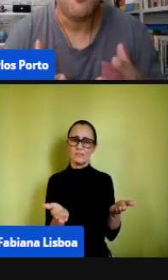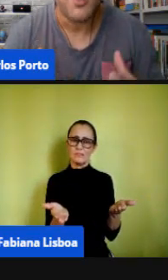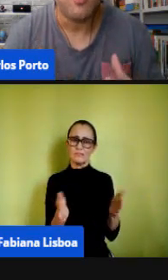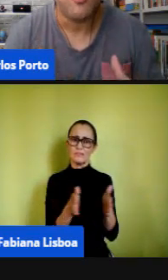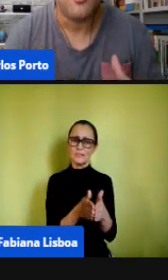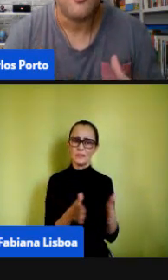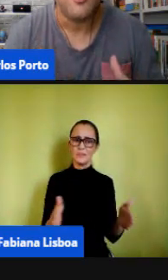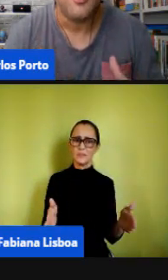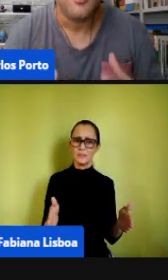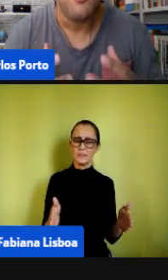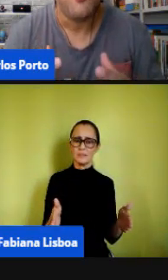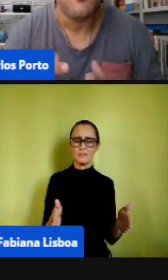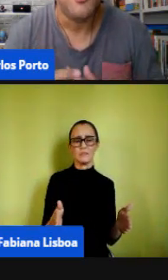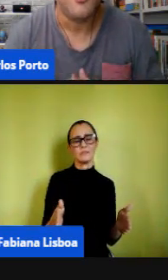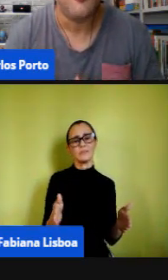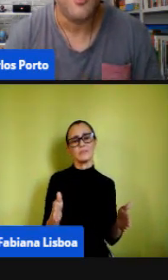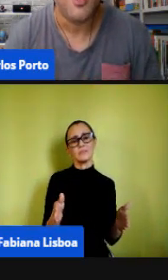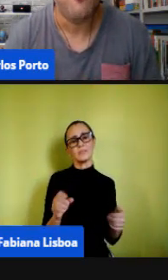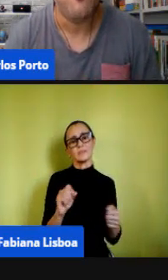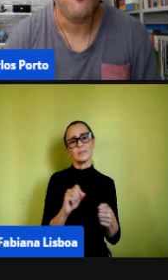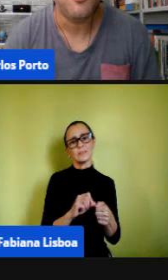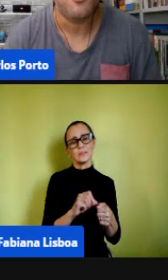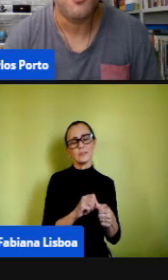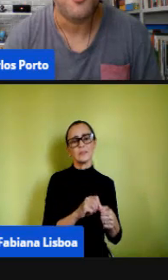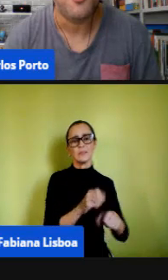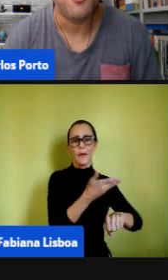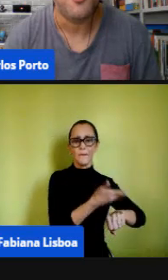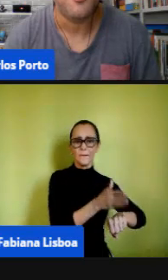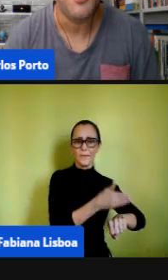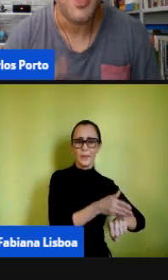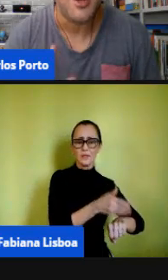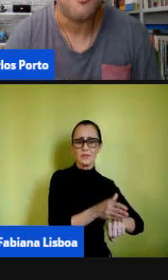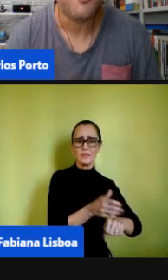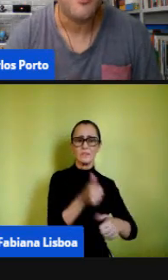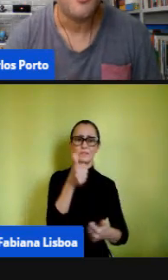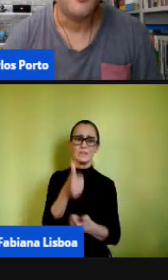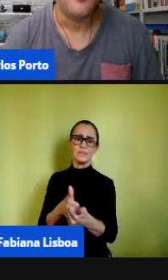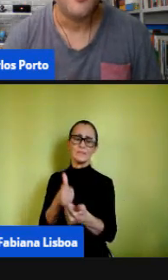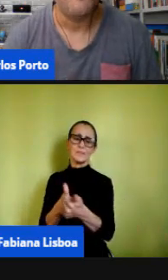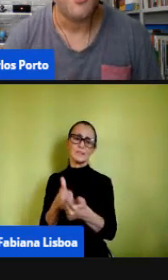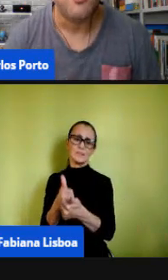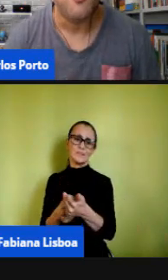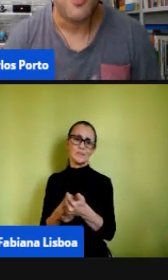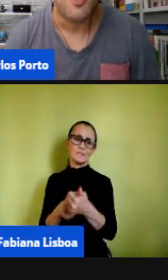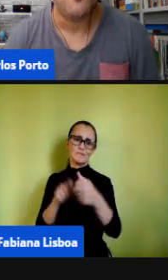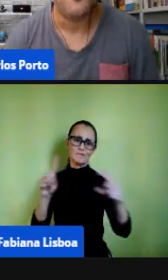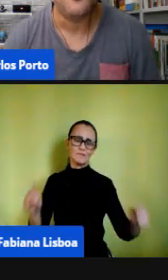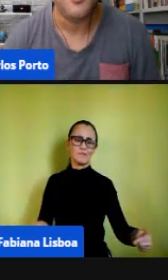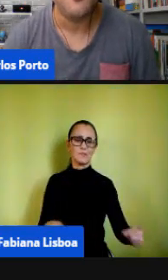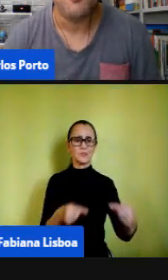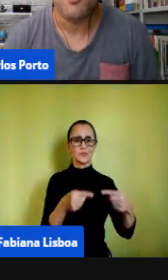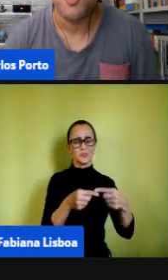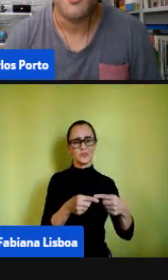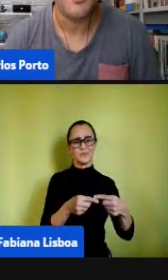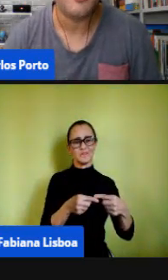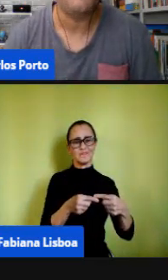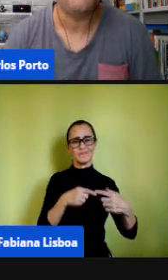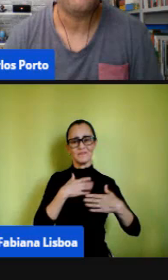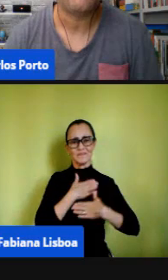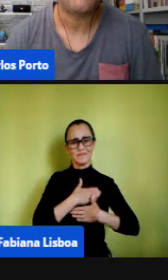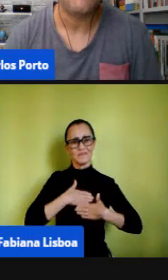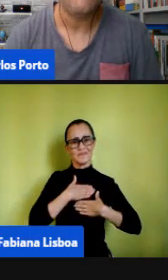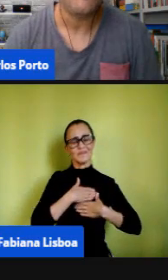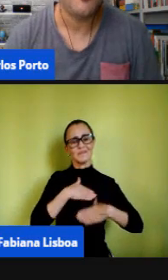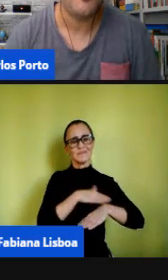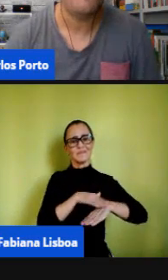realizando uma prática e fazendo a reflexão sobre ela. É um prazer falar com você. Muito